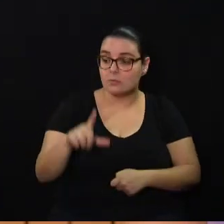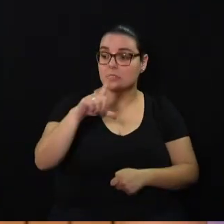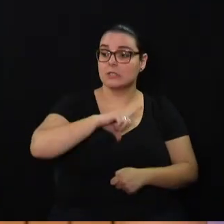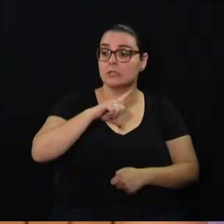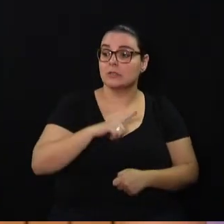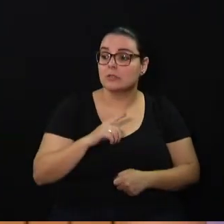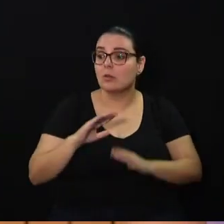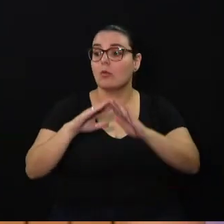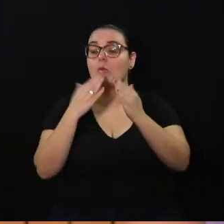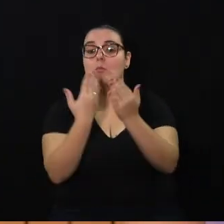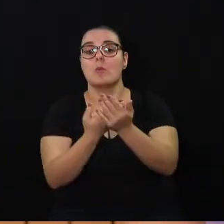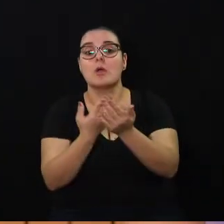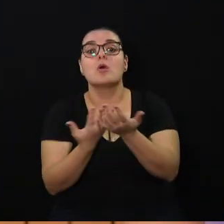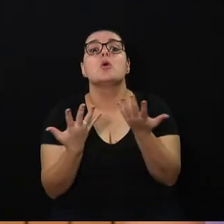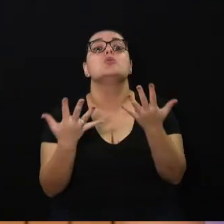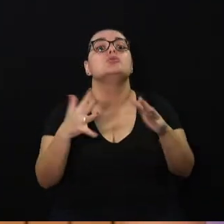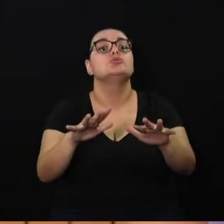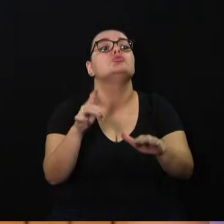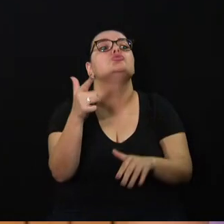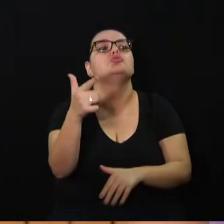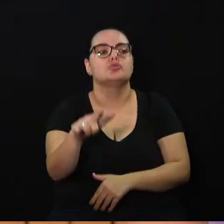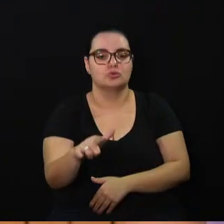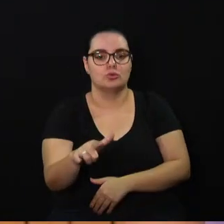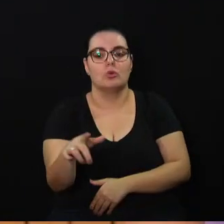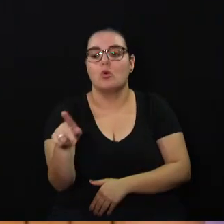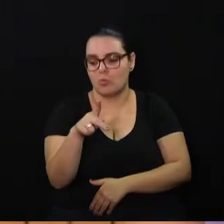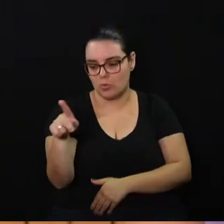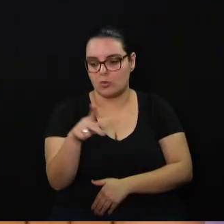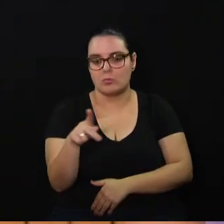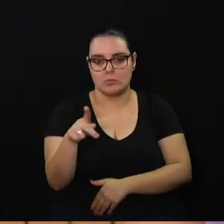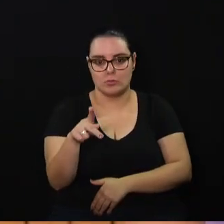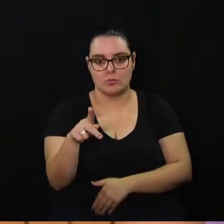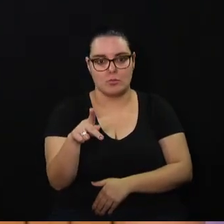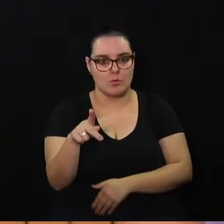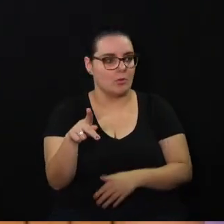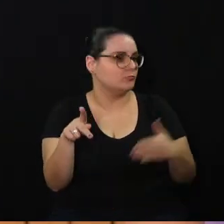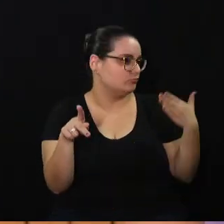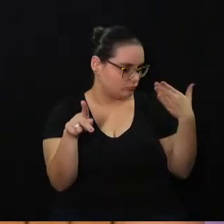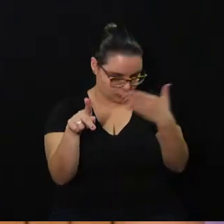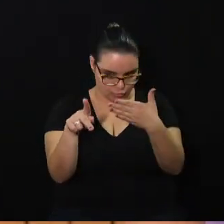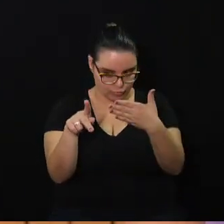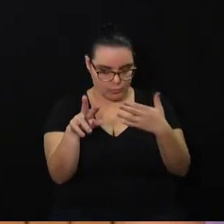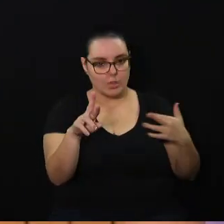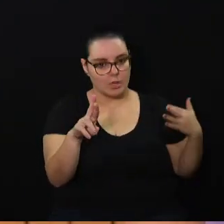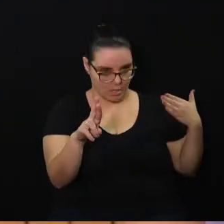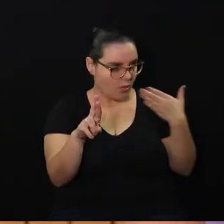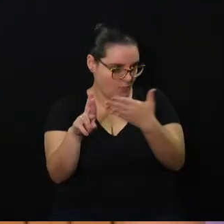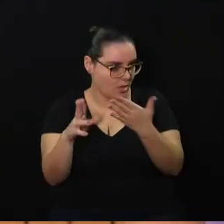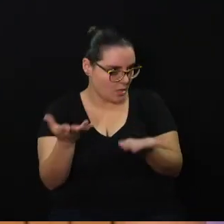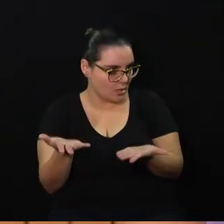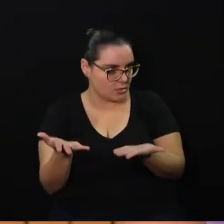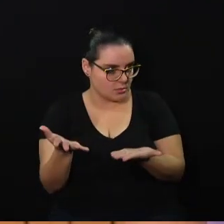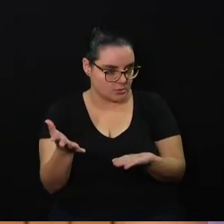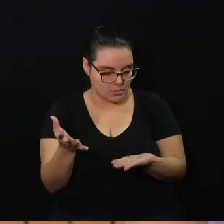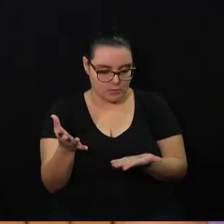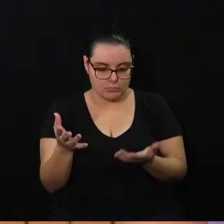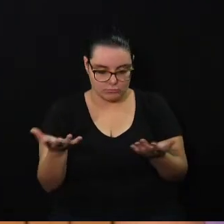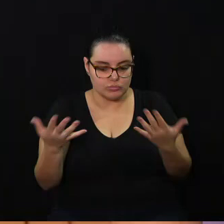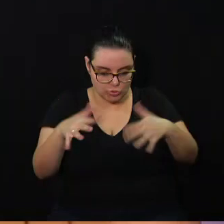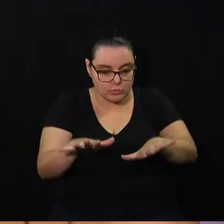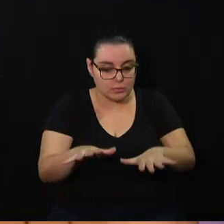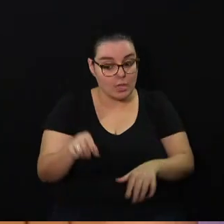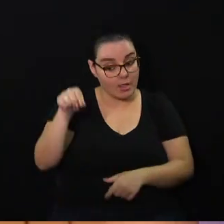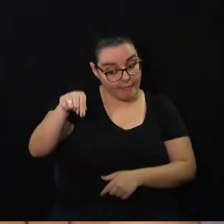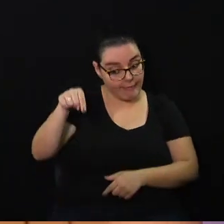é inclusive de novo o professor ele é um ator super principal nesse processo inclusivo é